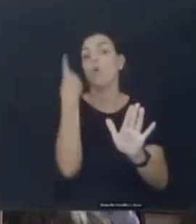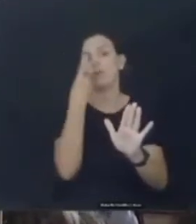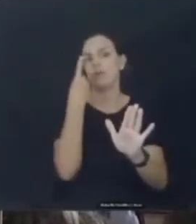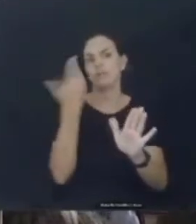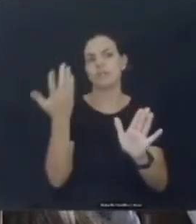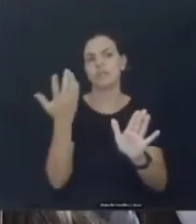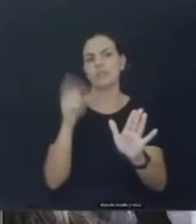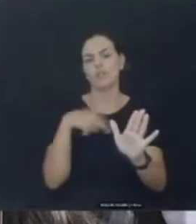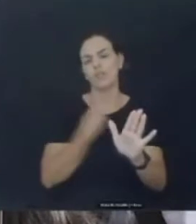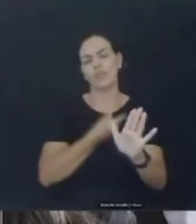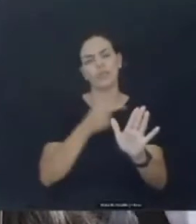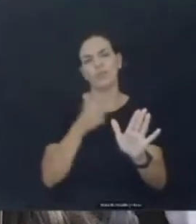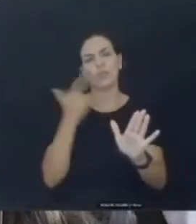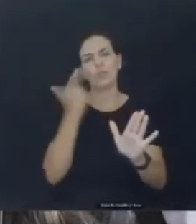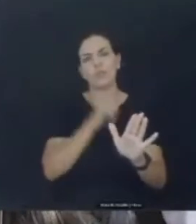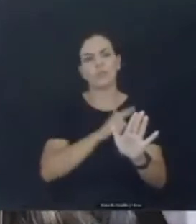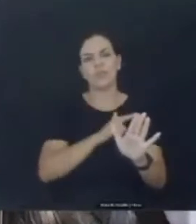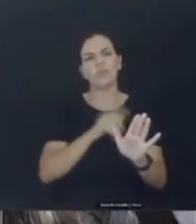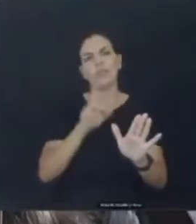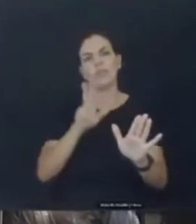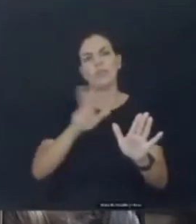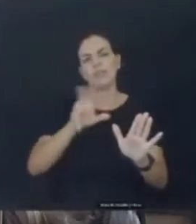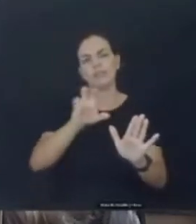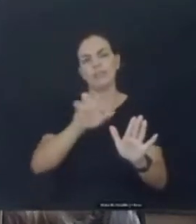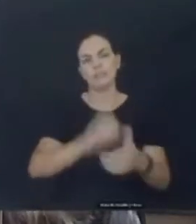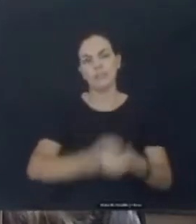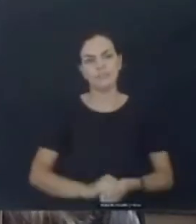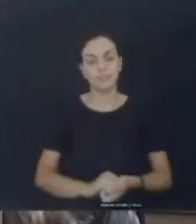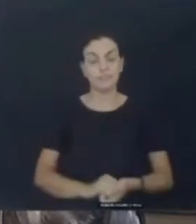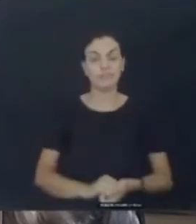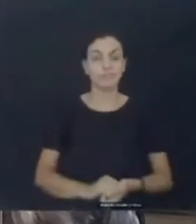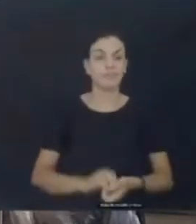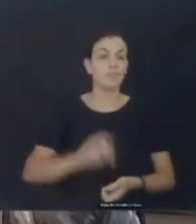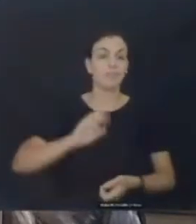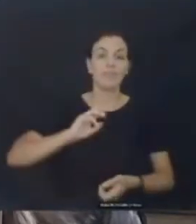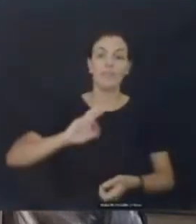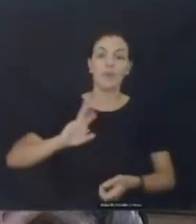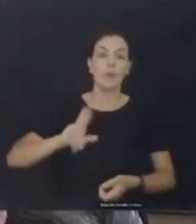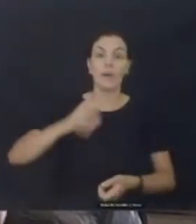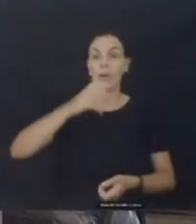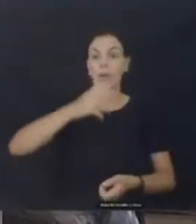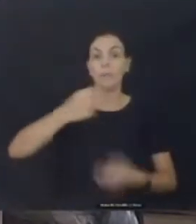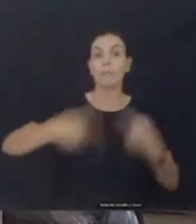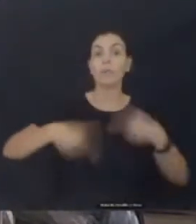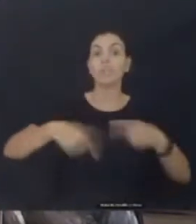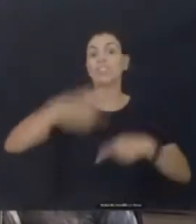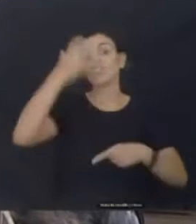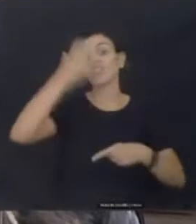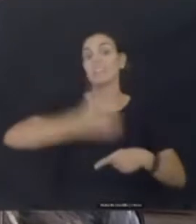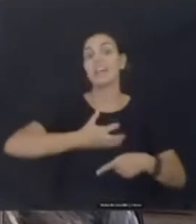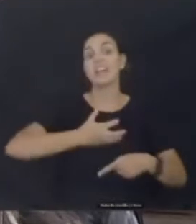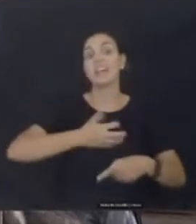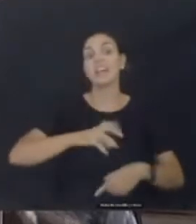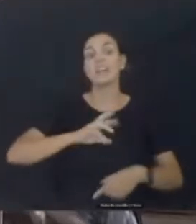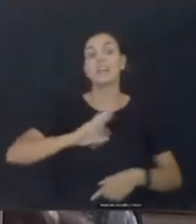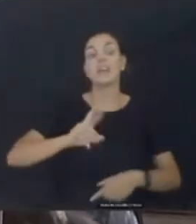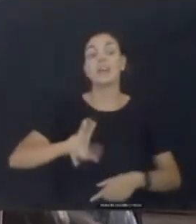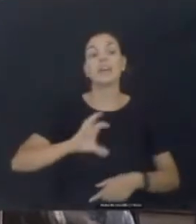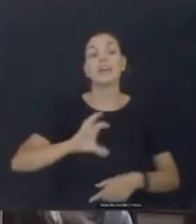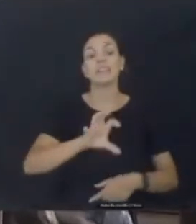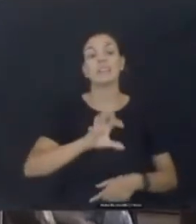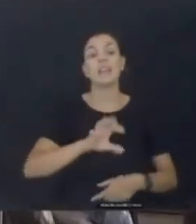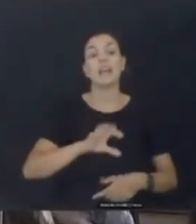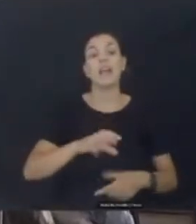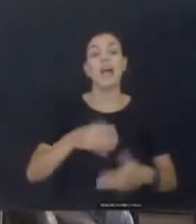é desse jeito. Não se faz política séria com as coisas sendo empurradas